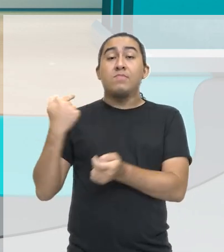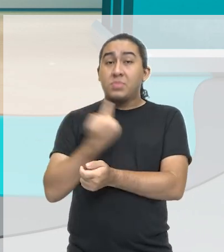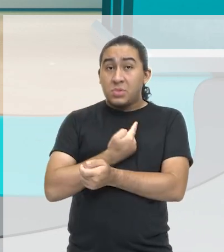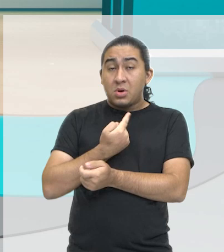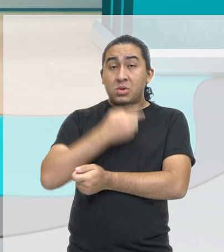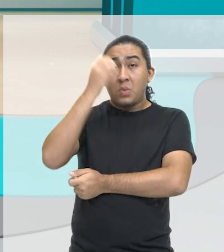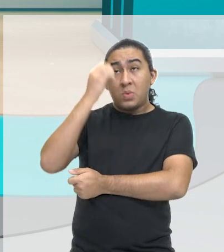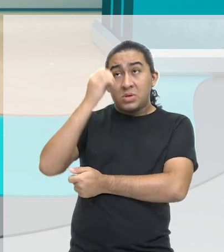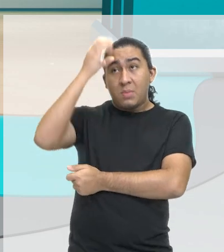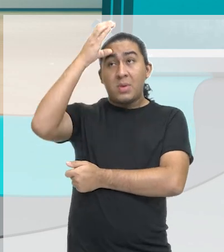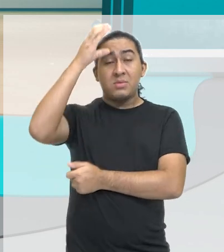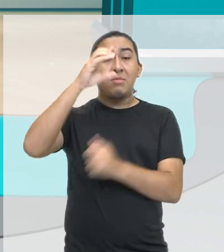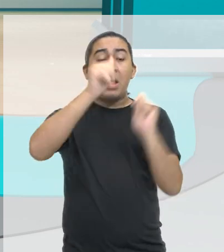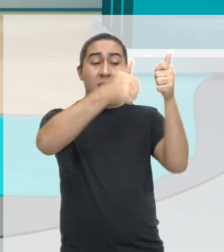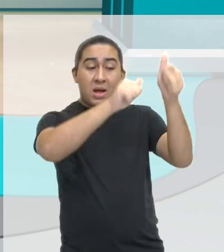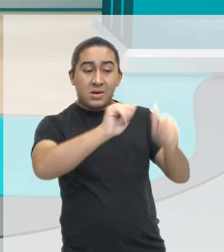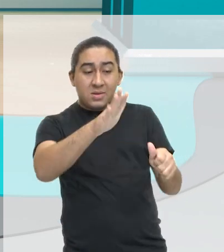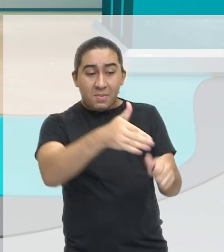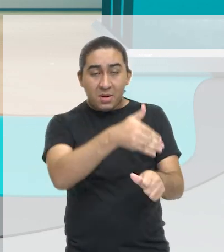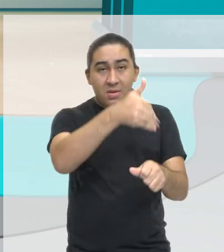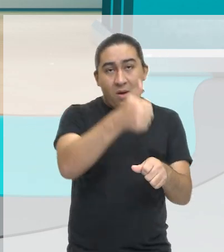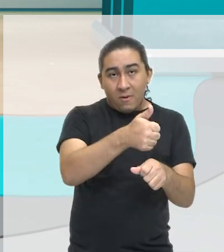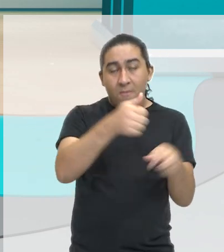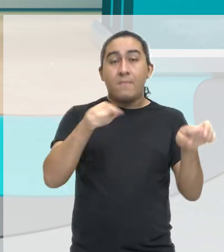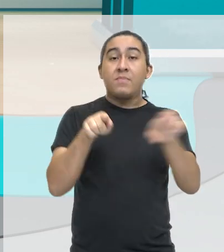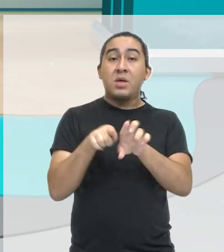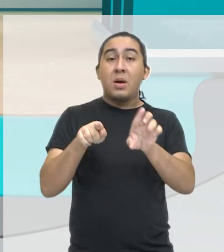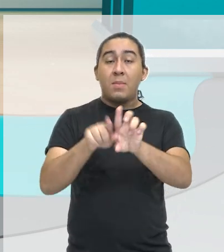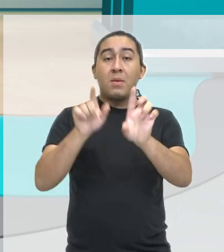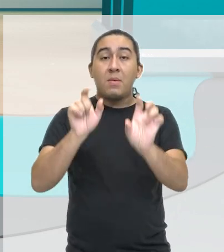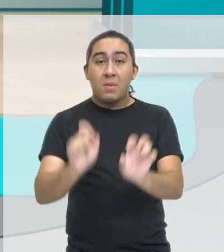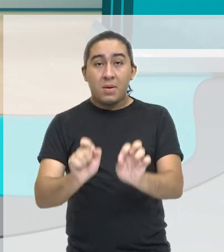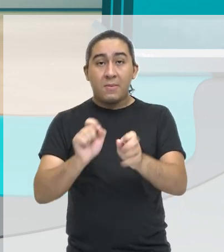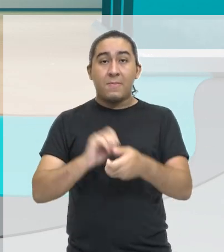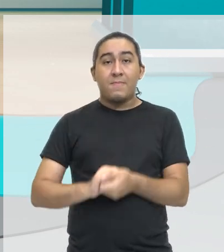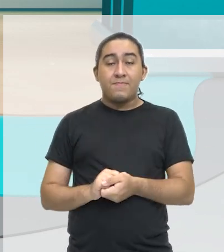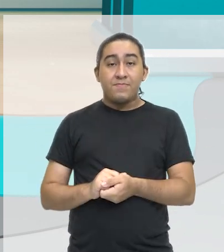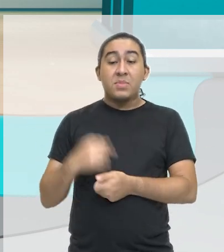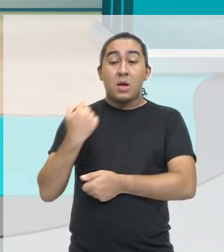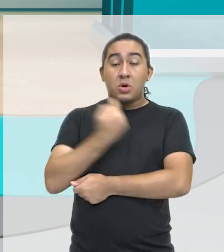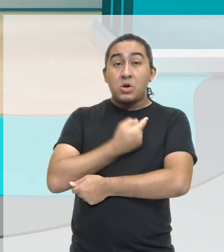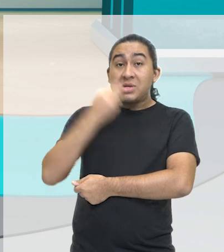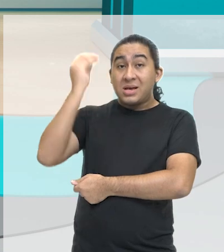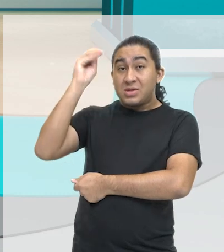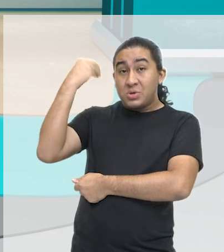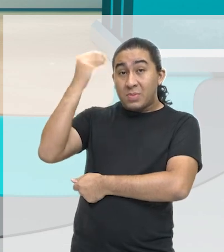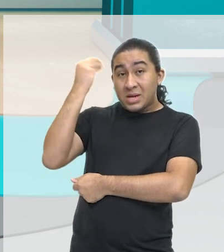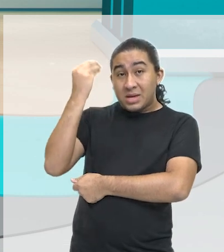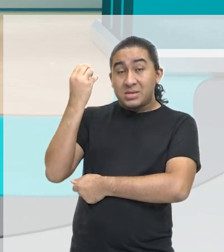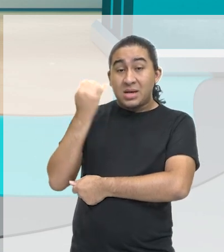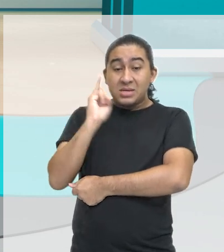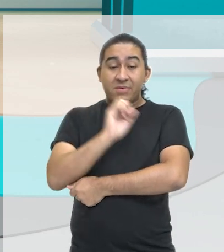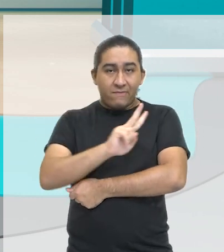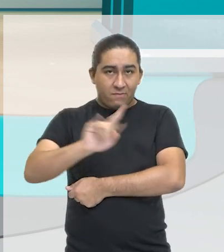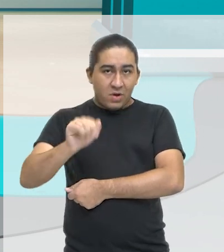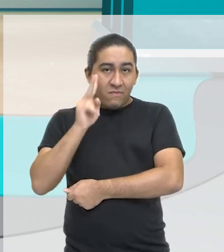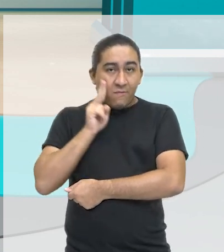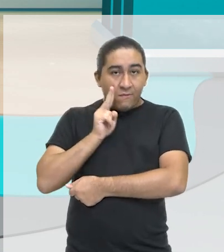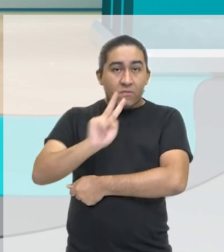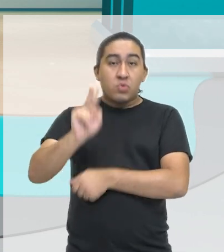só enriquece nossa capacidade de análise, mas também aprofunda nossa experiência